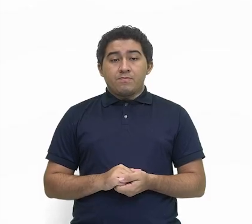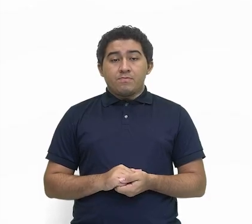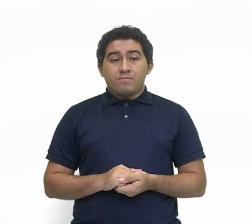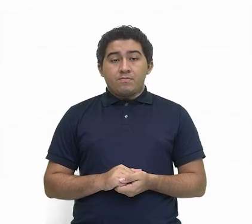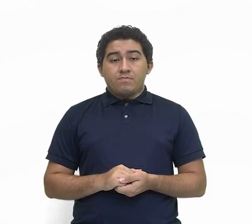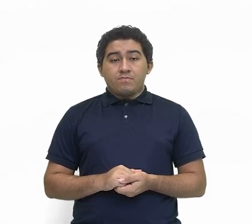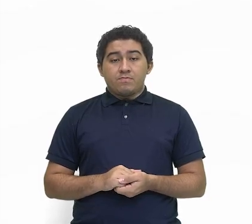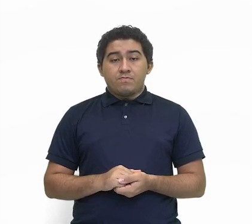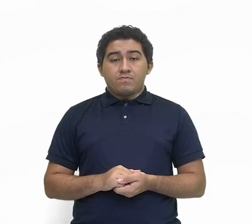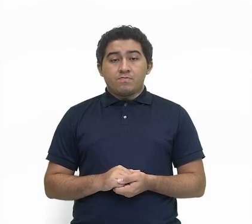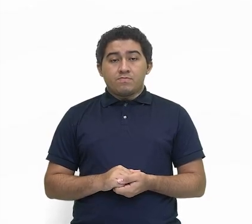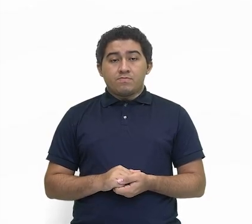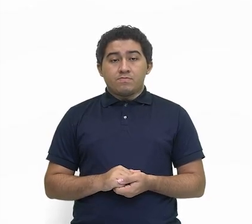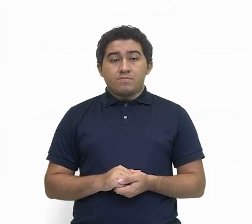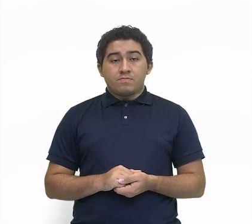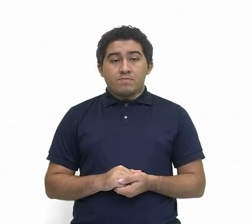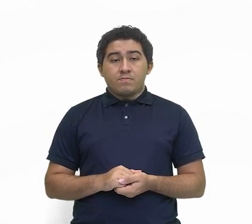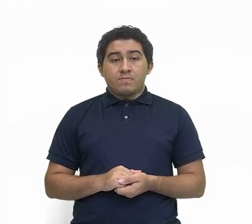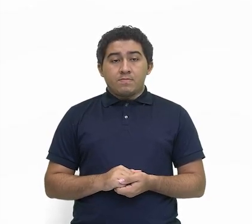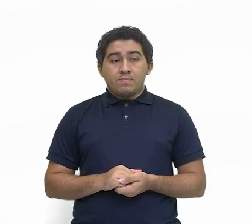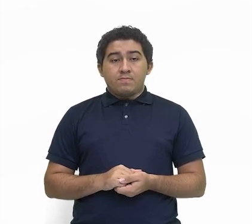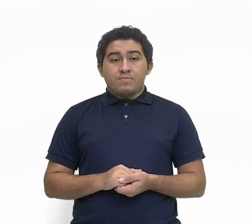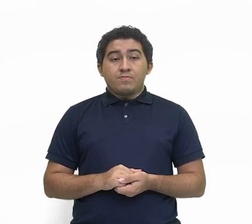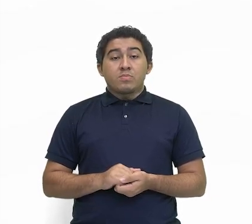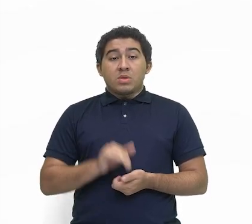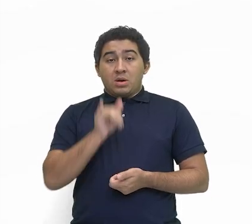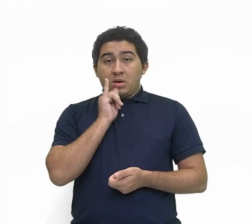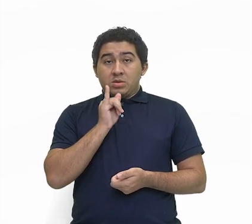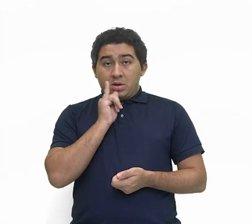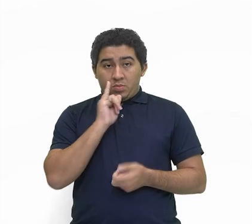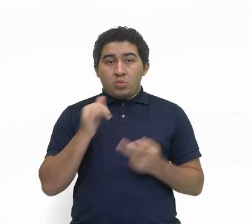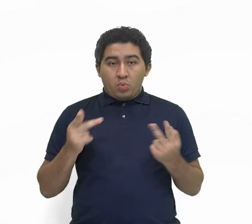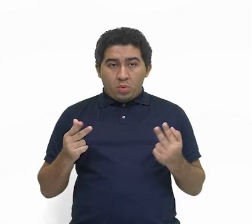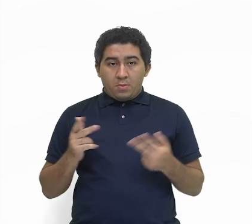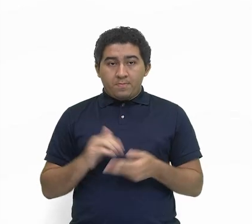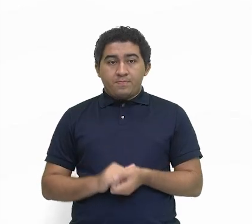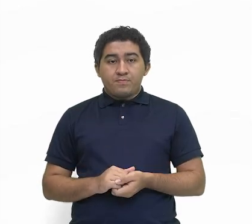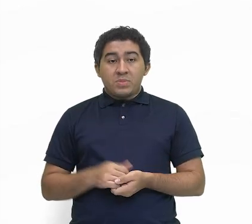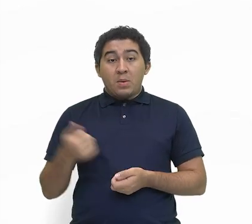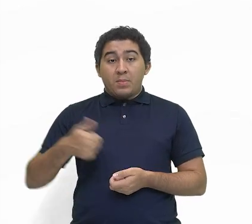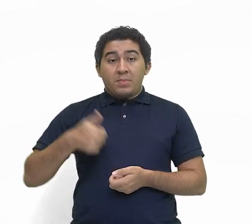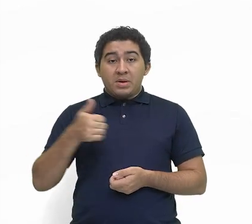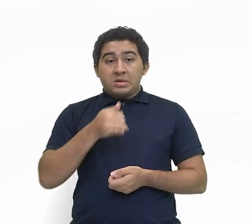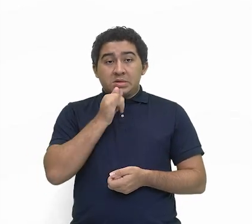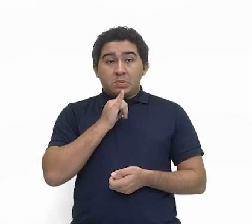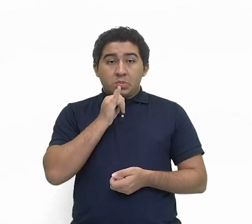Celsius se eu usar essa expressão. Como no nosso exemplo. O exemplo número 1.